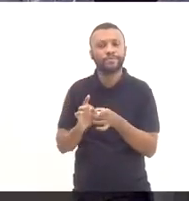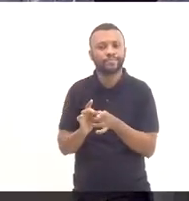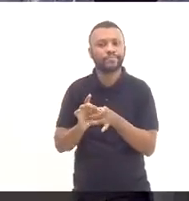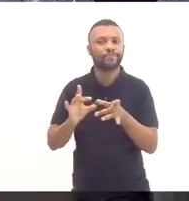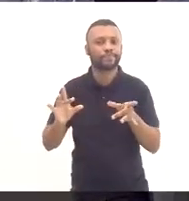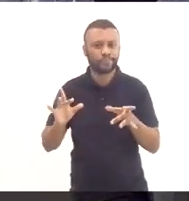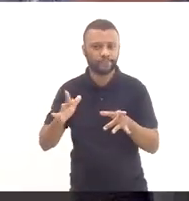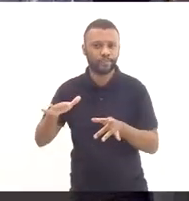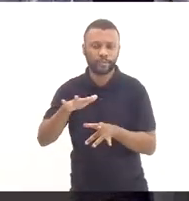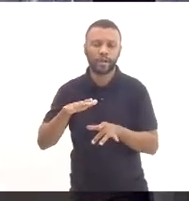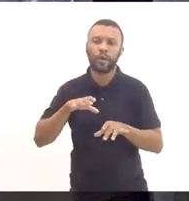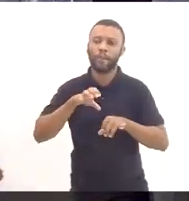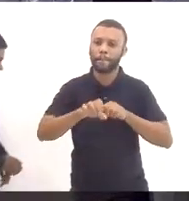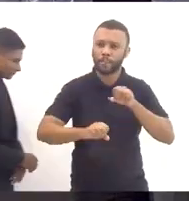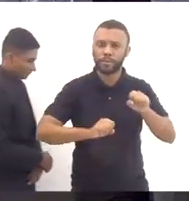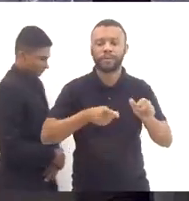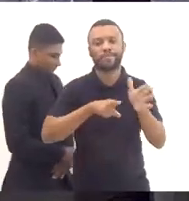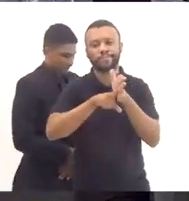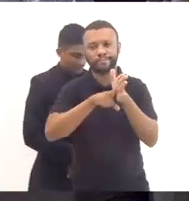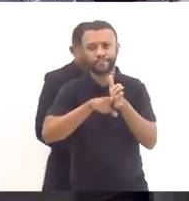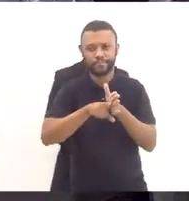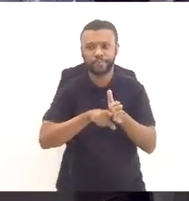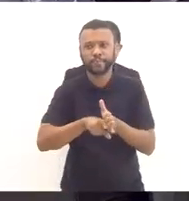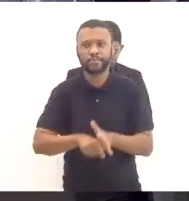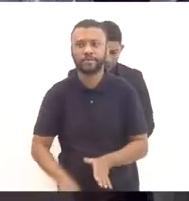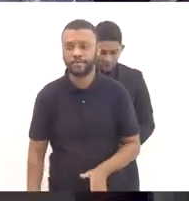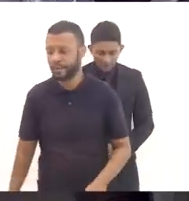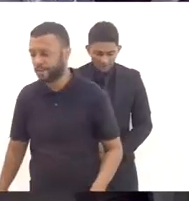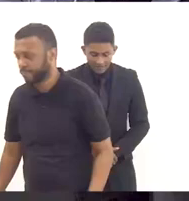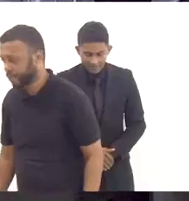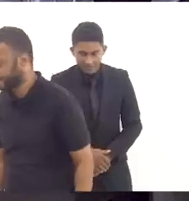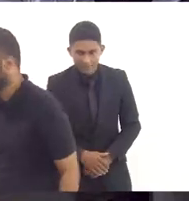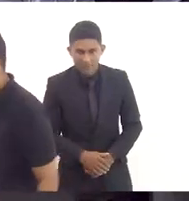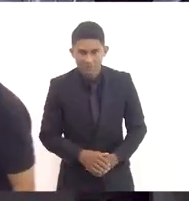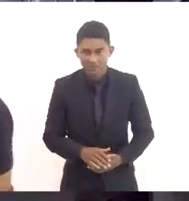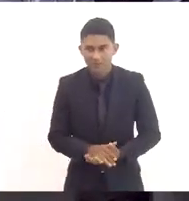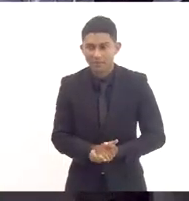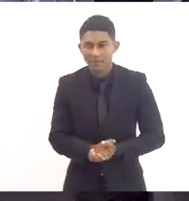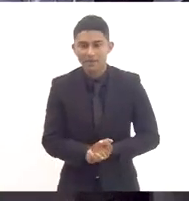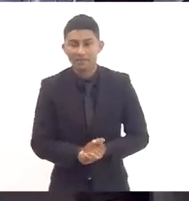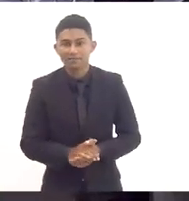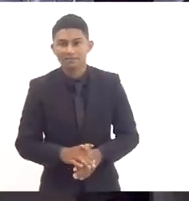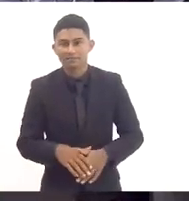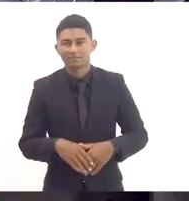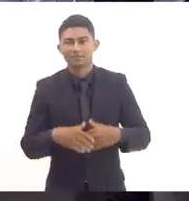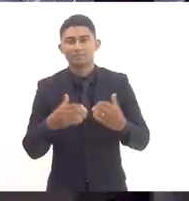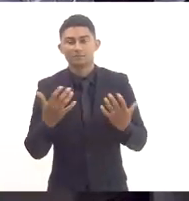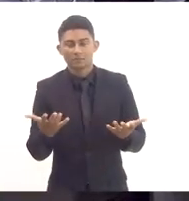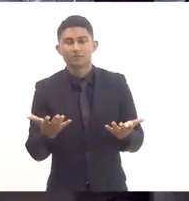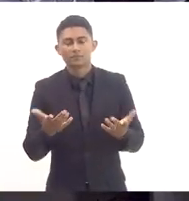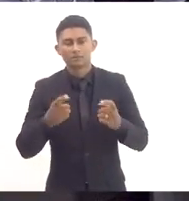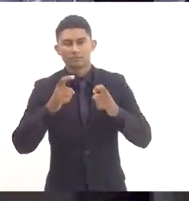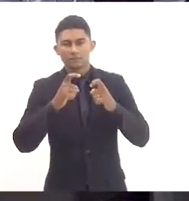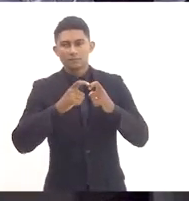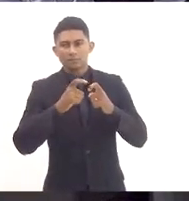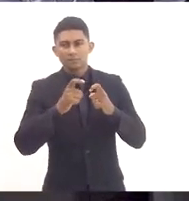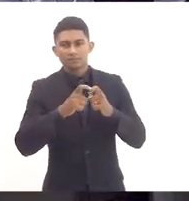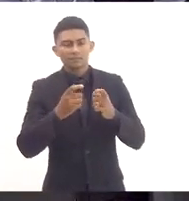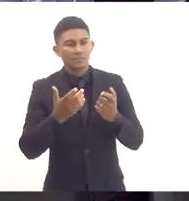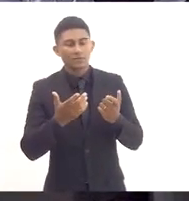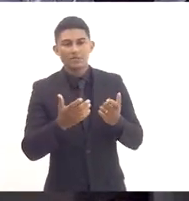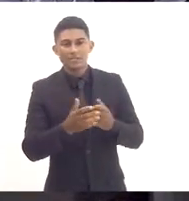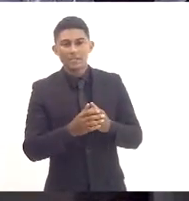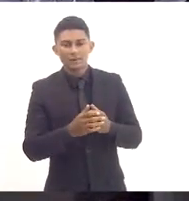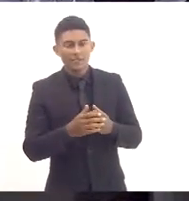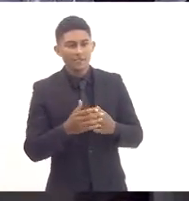crónico e eu correr atrás de uma perícia no Vale social ele fez essa perícia com médico que passou